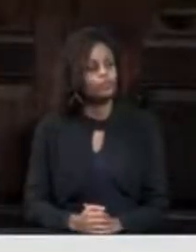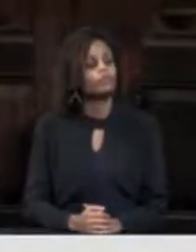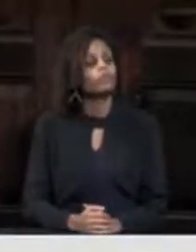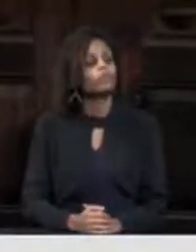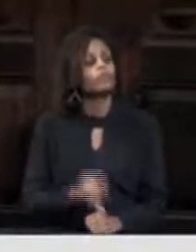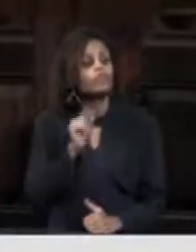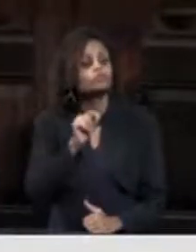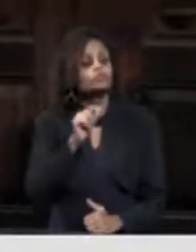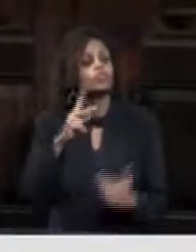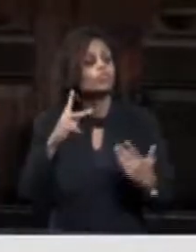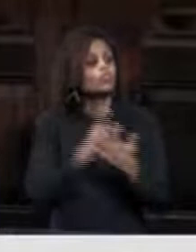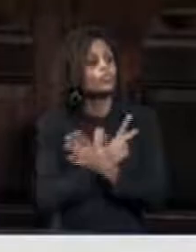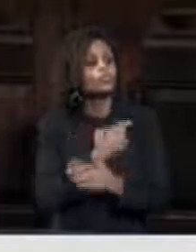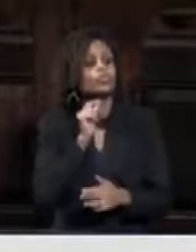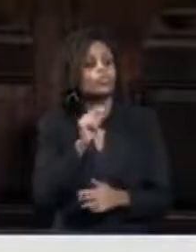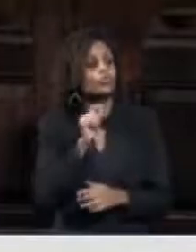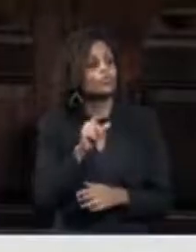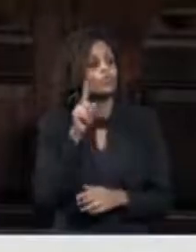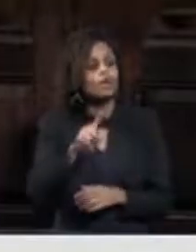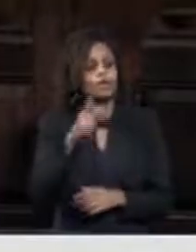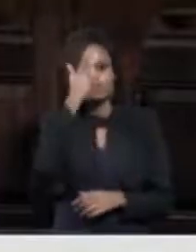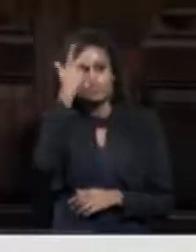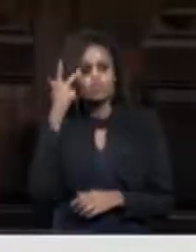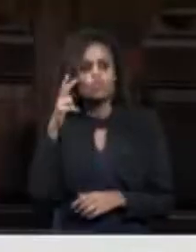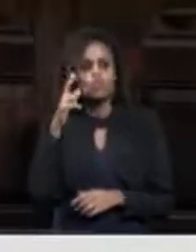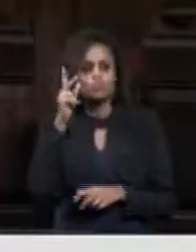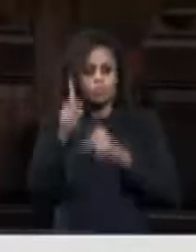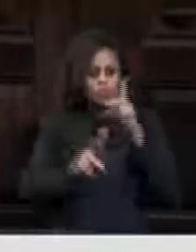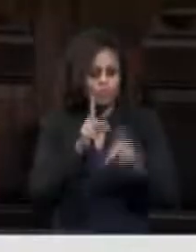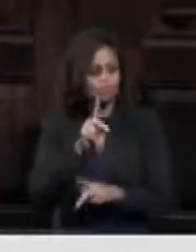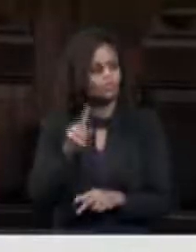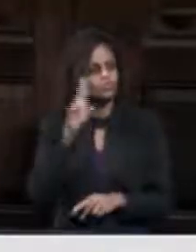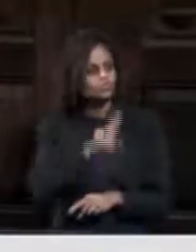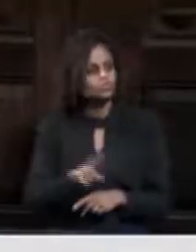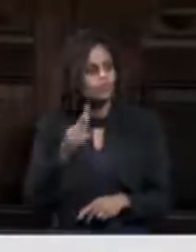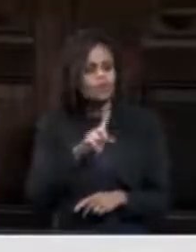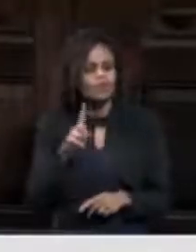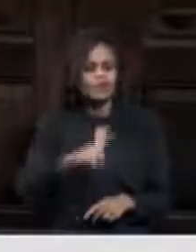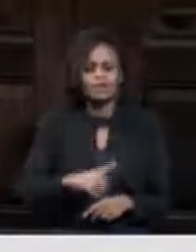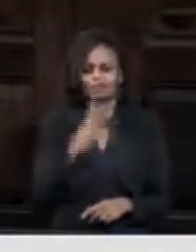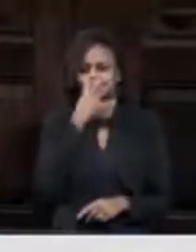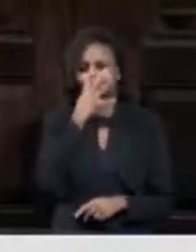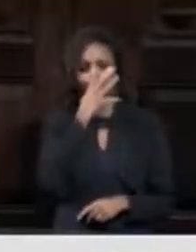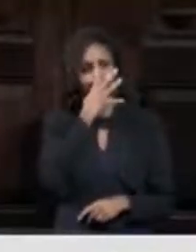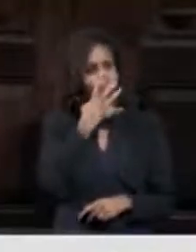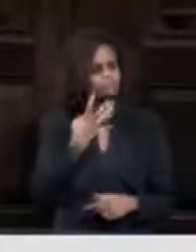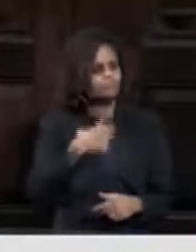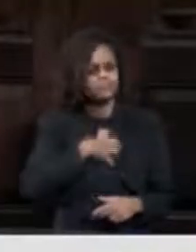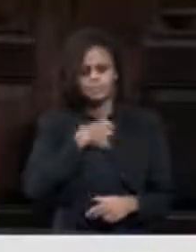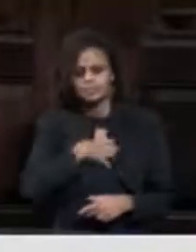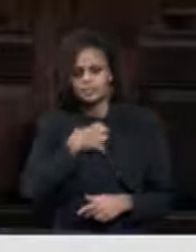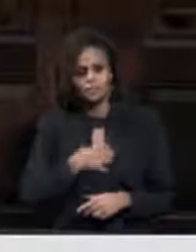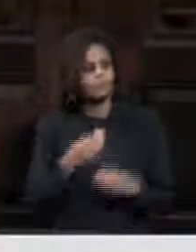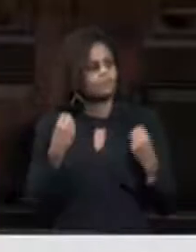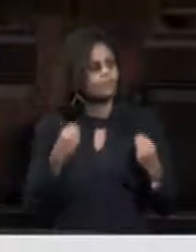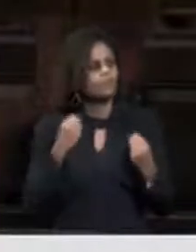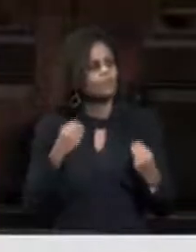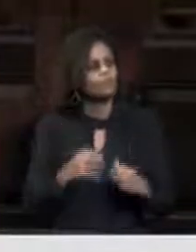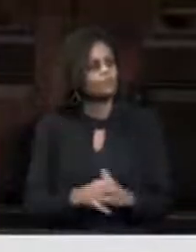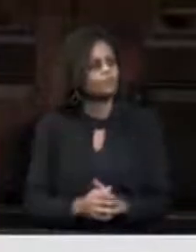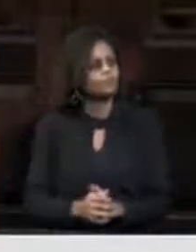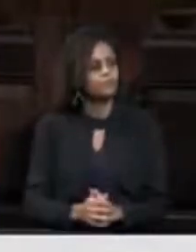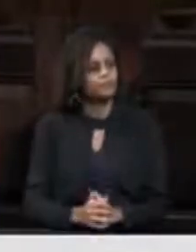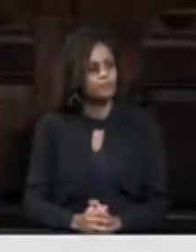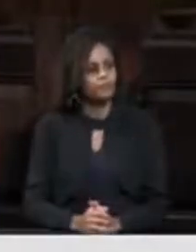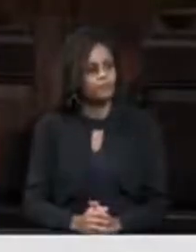deixado os usuários não só insatisfeitos, mas às vezes até indignados a forma como ele tem sido tratado